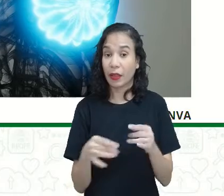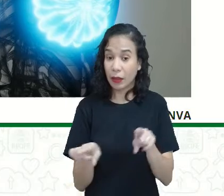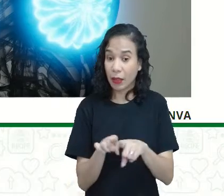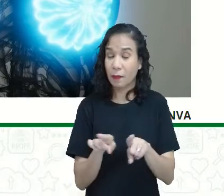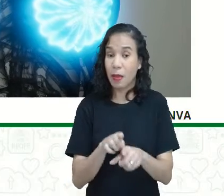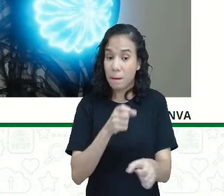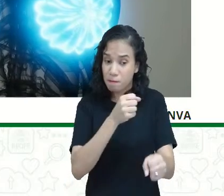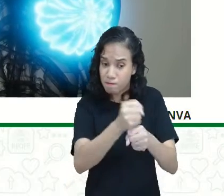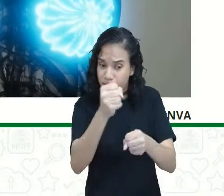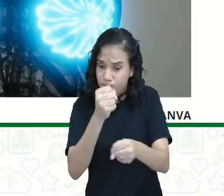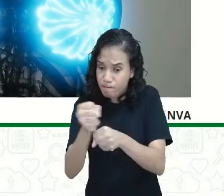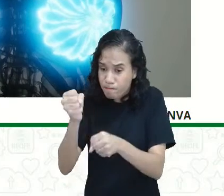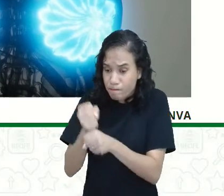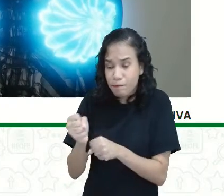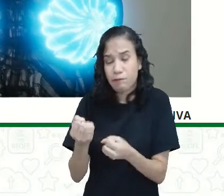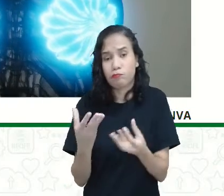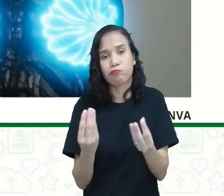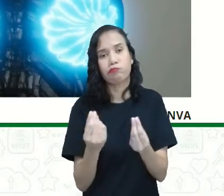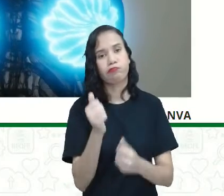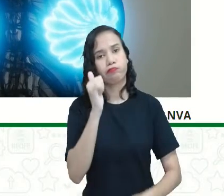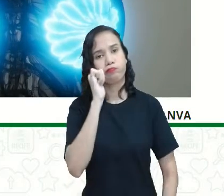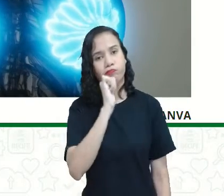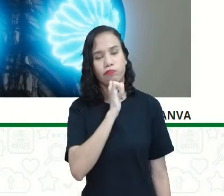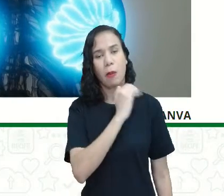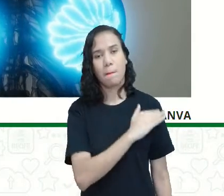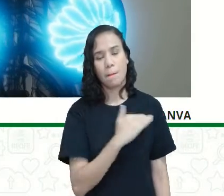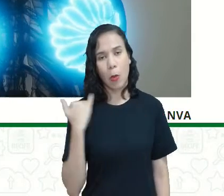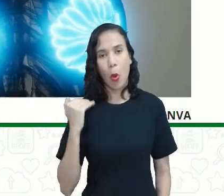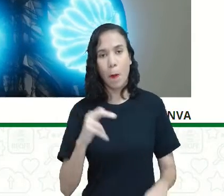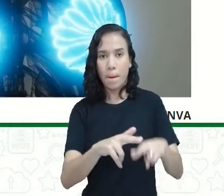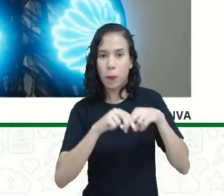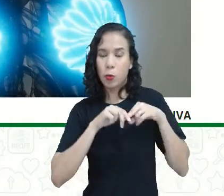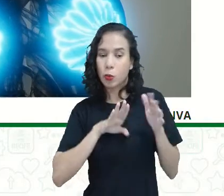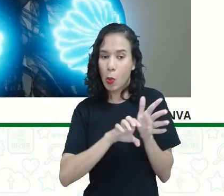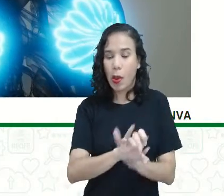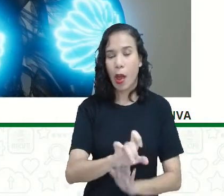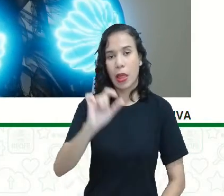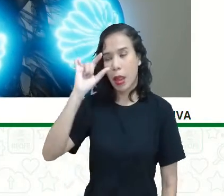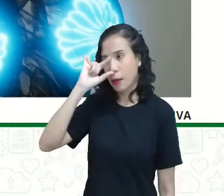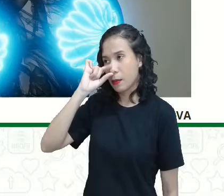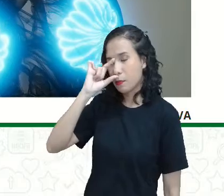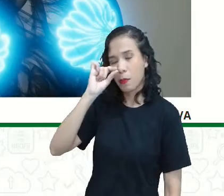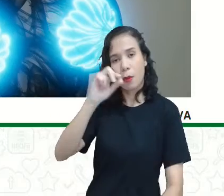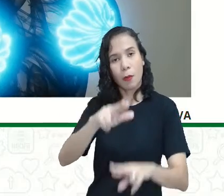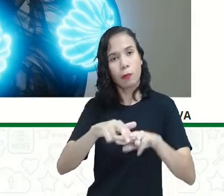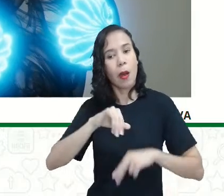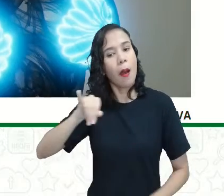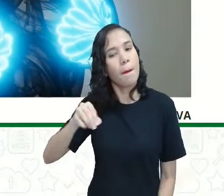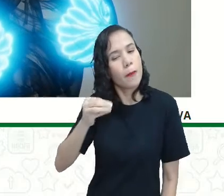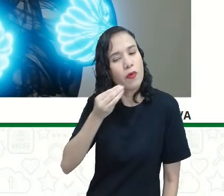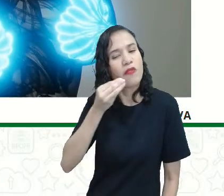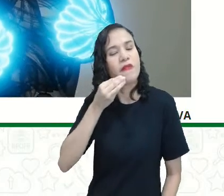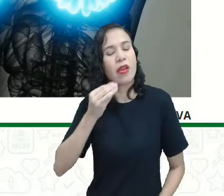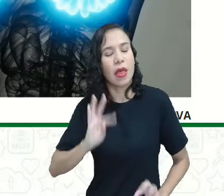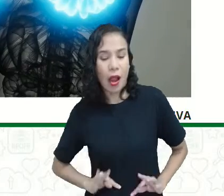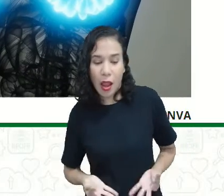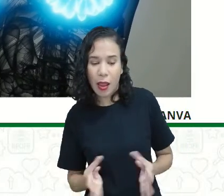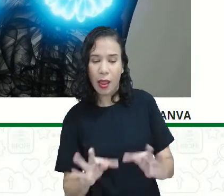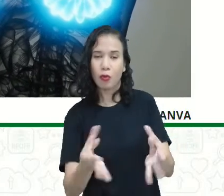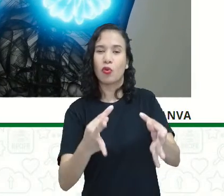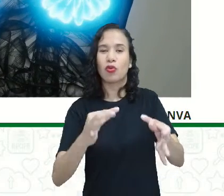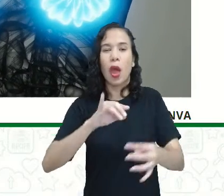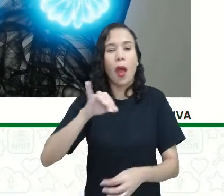que mata muitas mulheres. Então, nós podemos aproveitar essa tecnologia, aproveitar